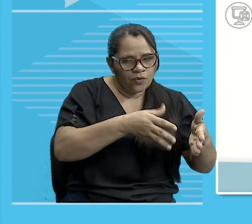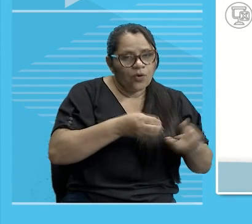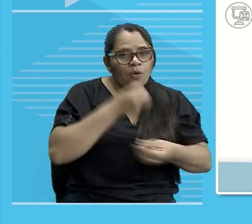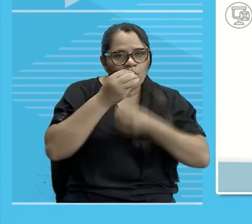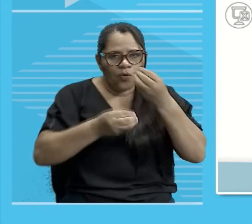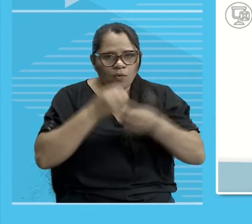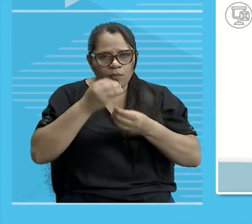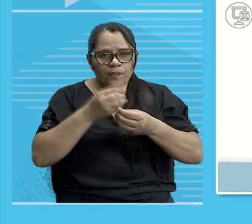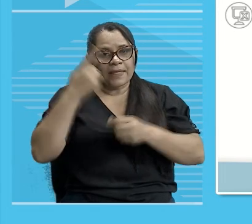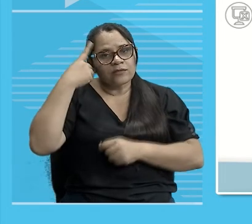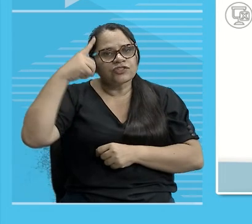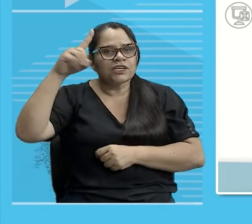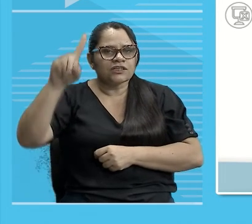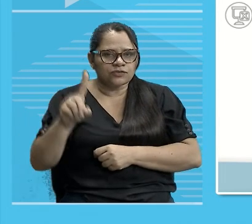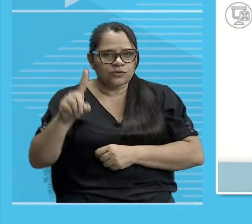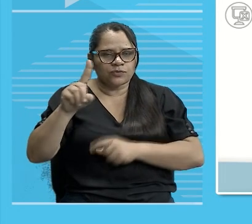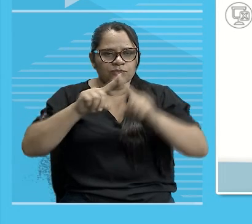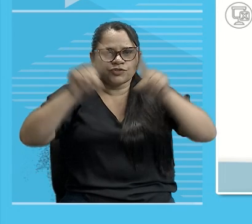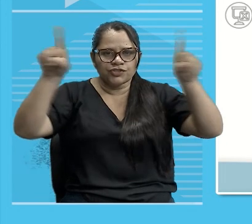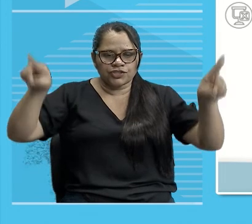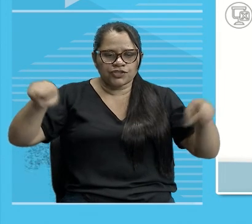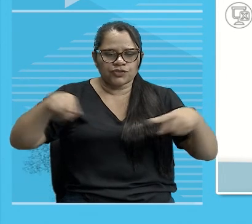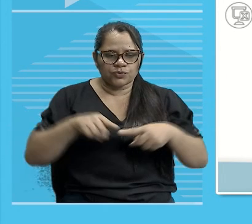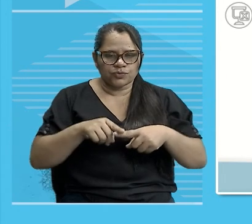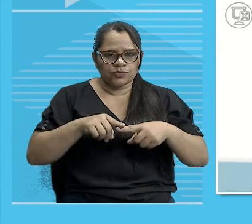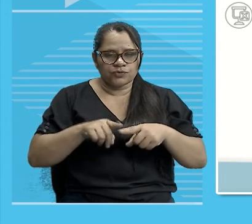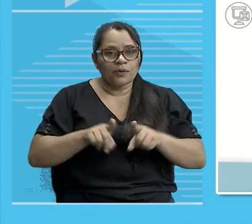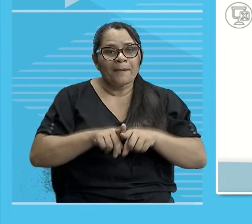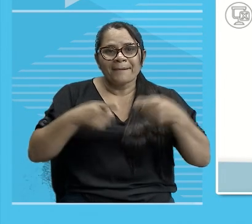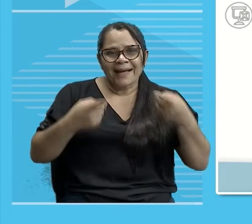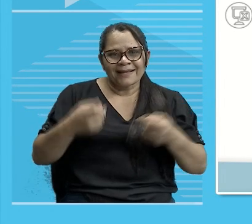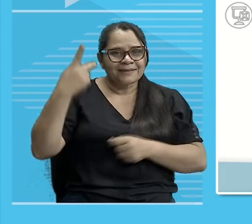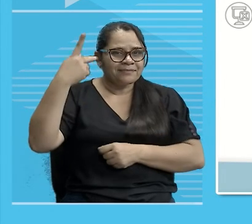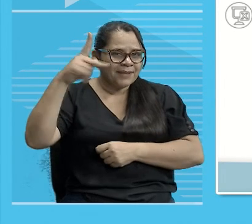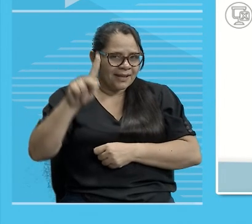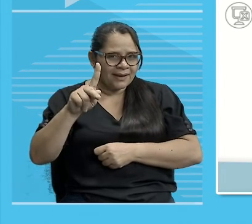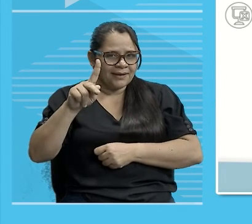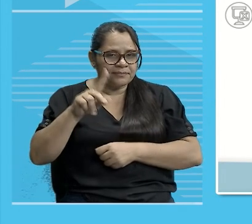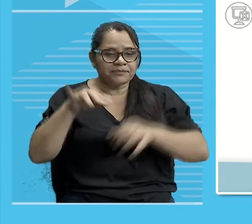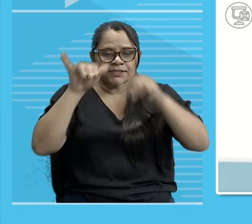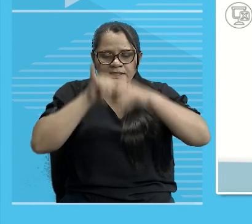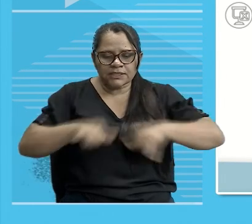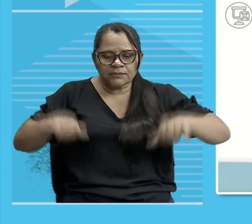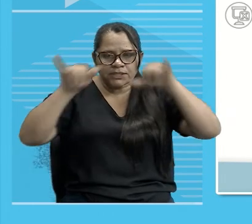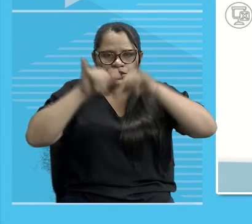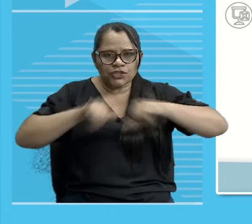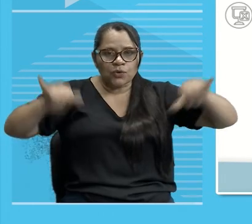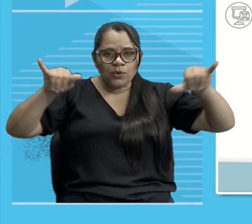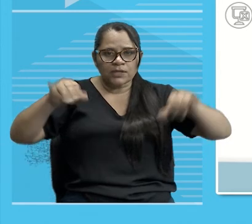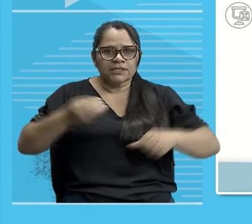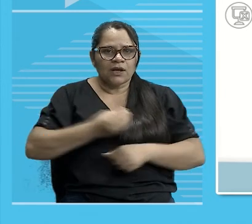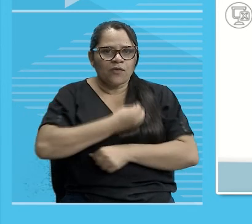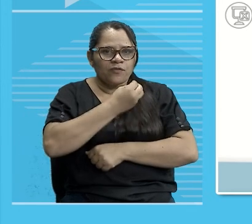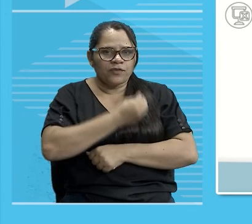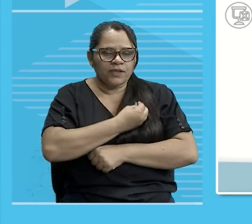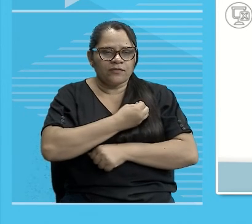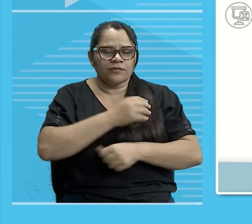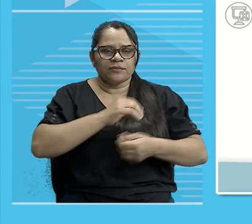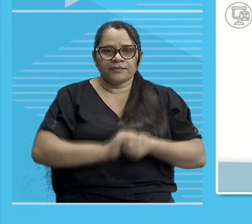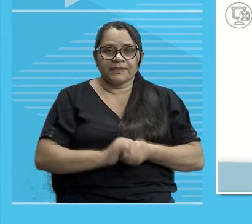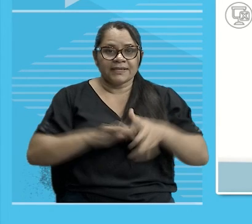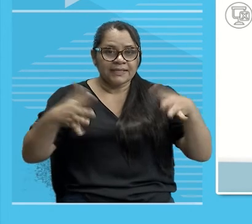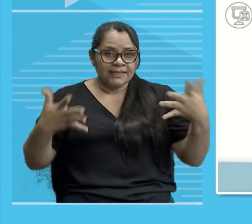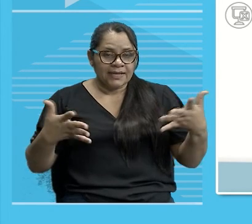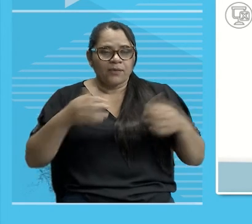diretor de estúdio mas para transmissões ao vivo querido aluno querida